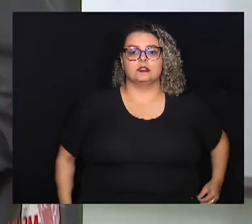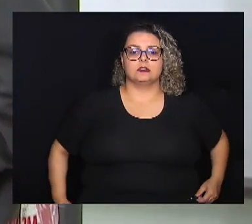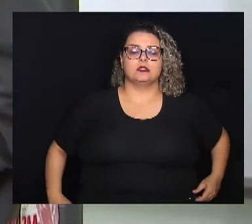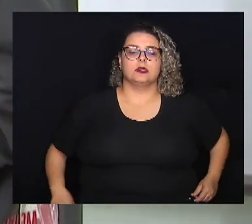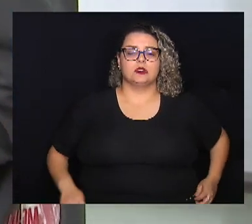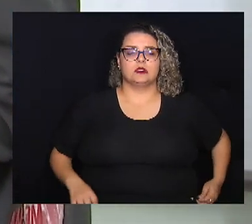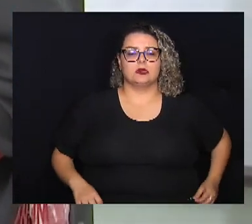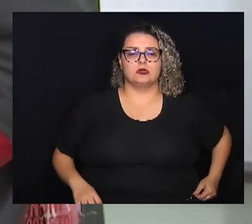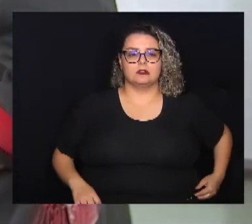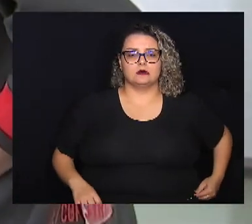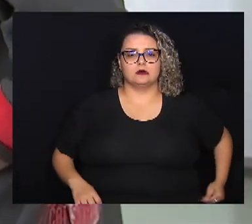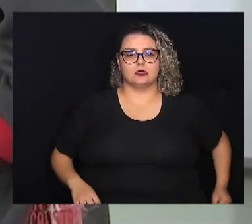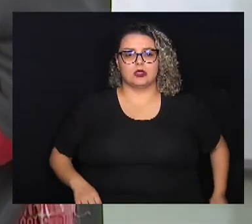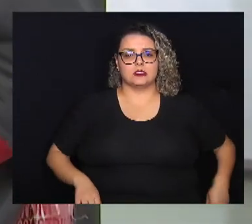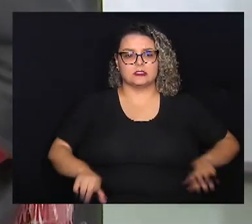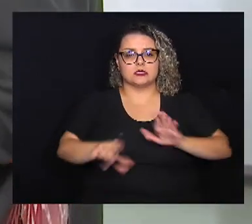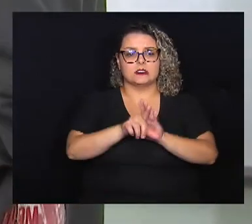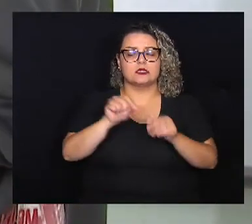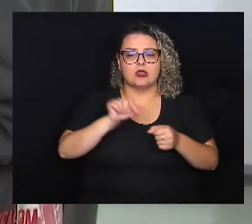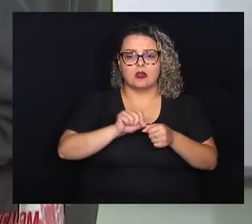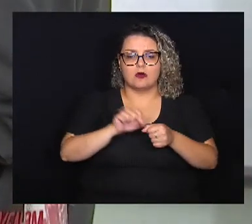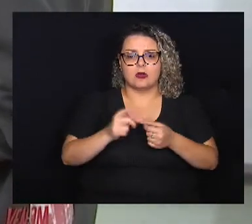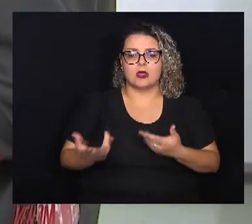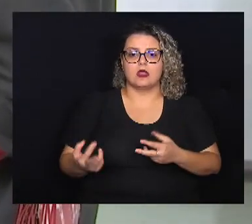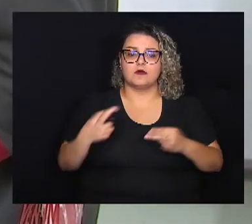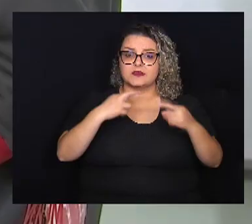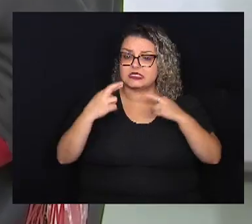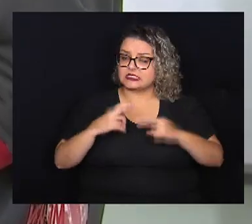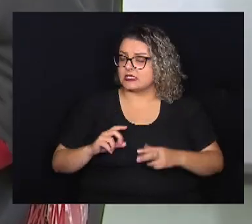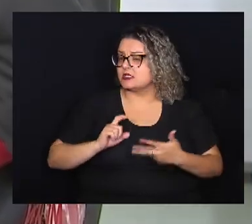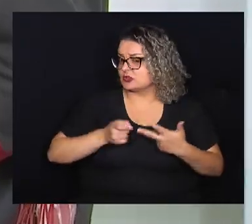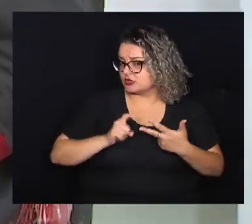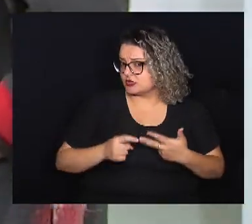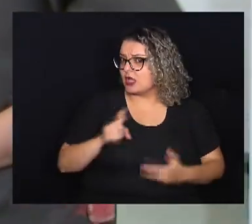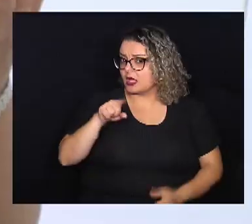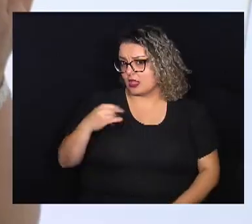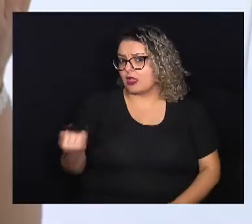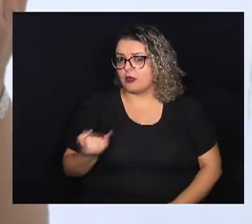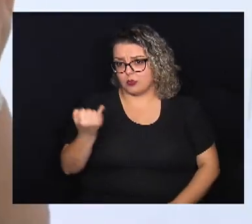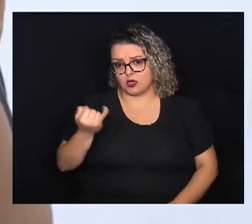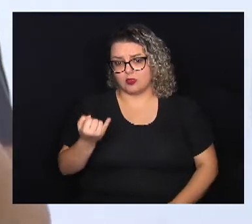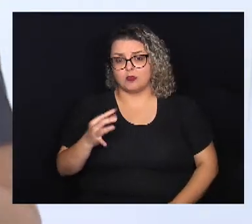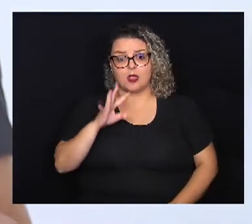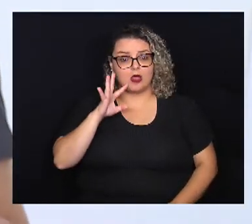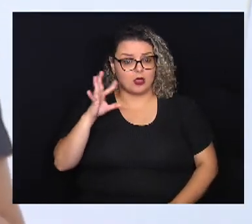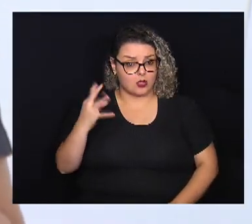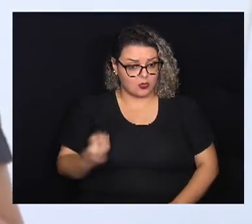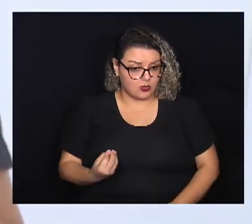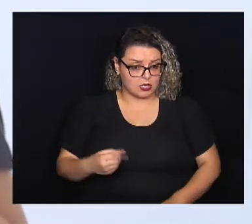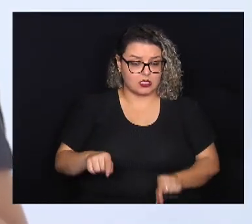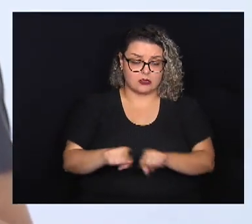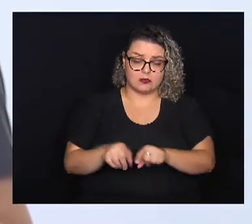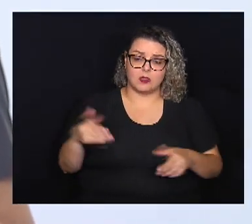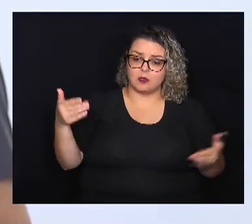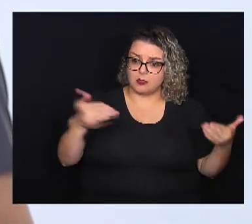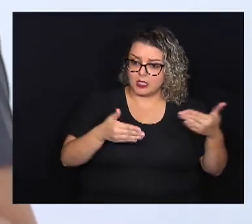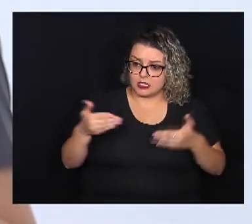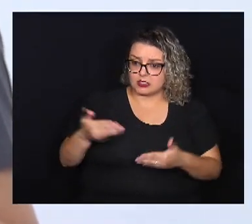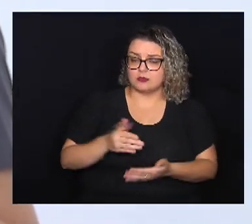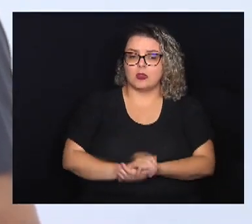assuntos de fiscalização do executivo são importantes para que eles conheçam e também possam participar disso